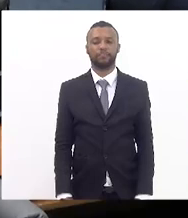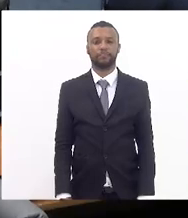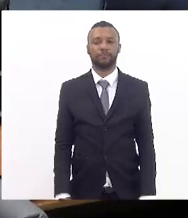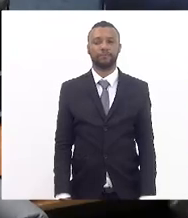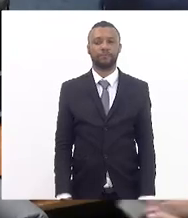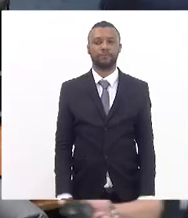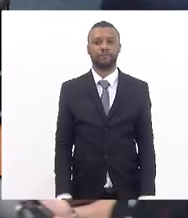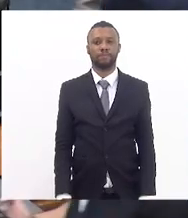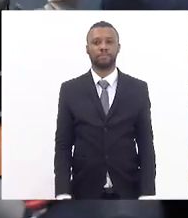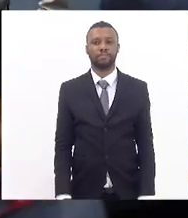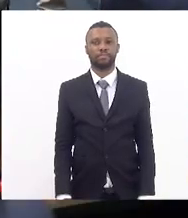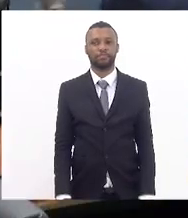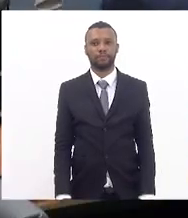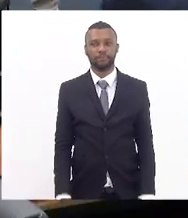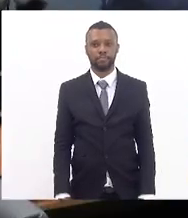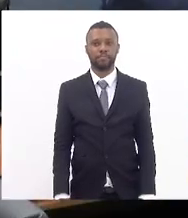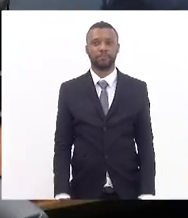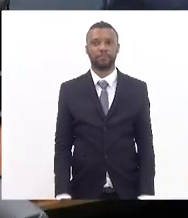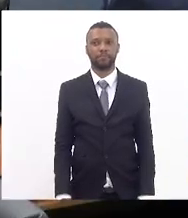Alô?